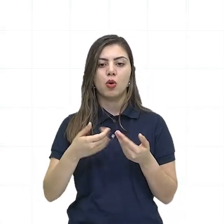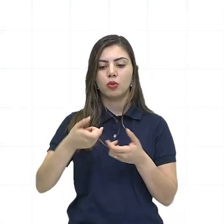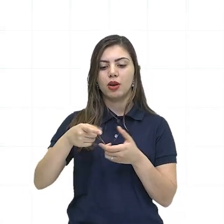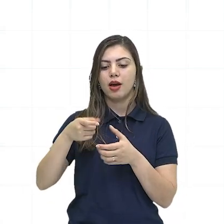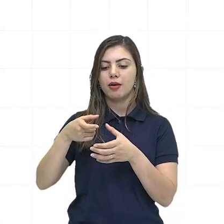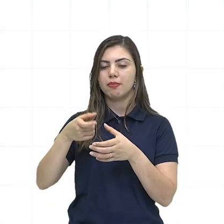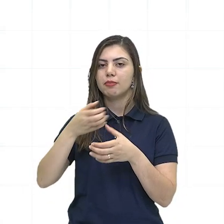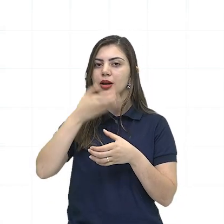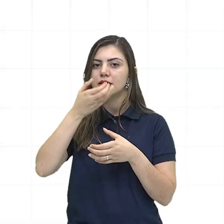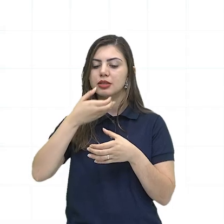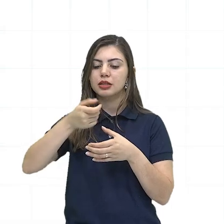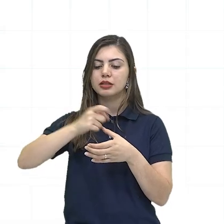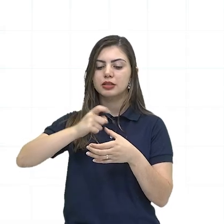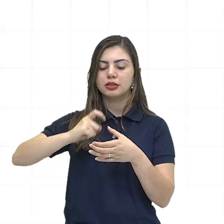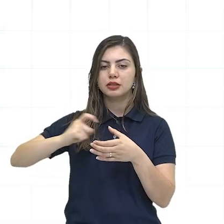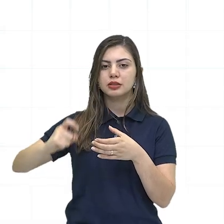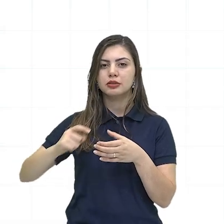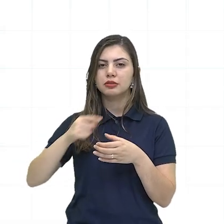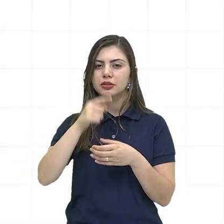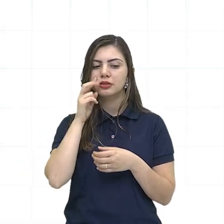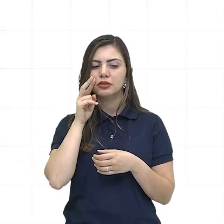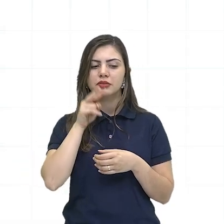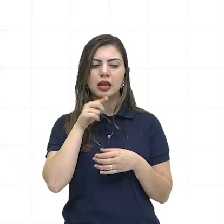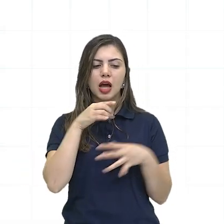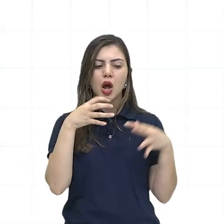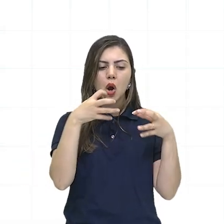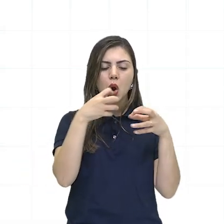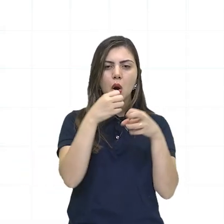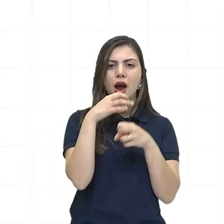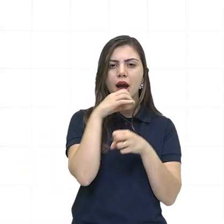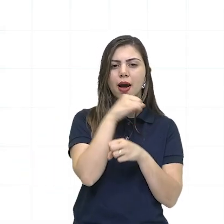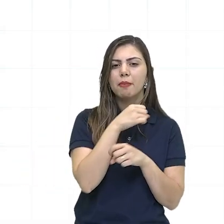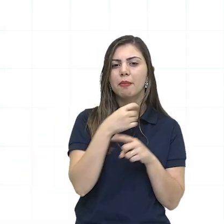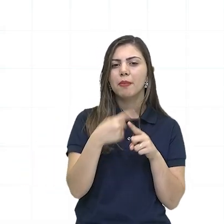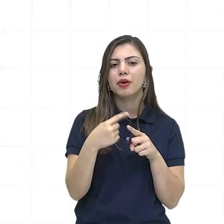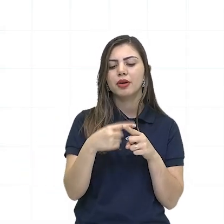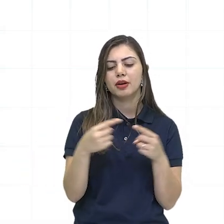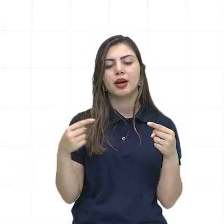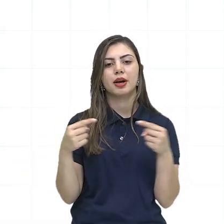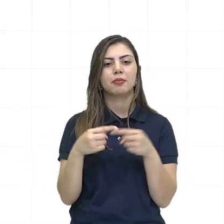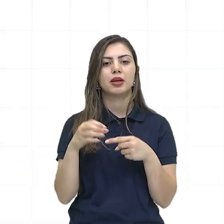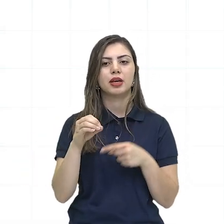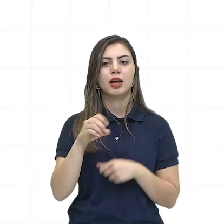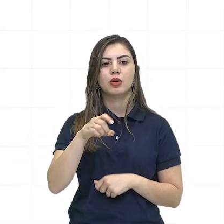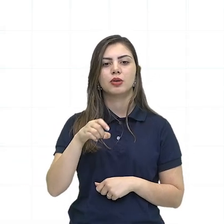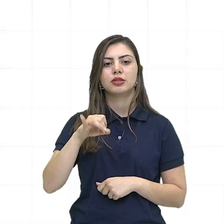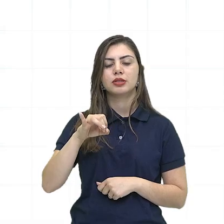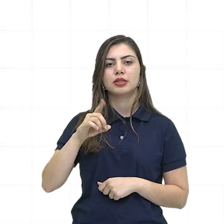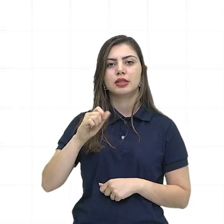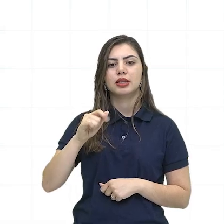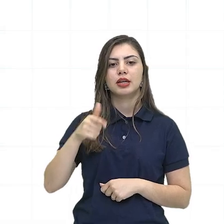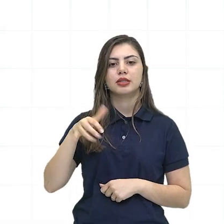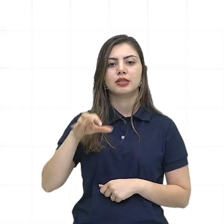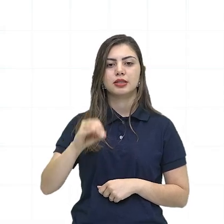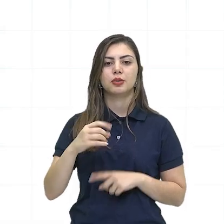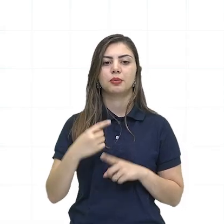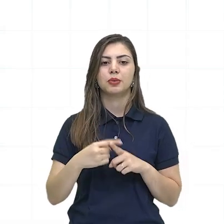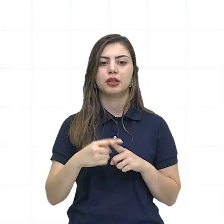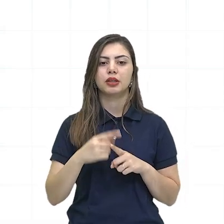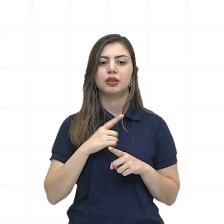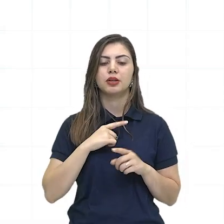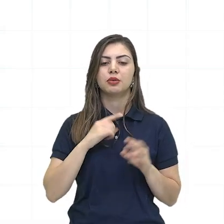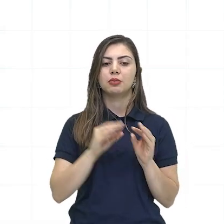escurecem rapidamente, vocês já devem ter observado. E isso é devido à oxidação da enzima